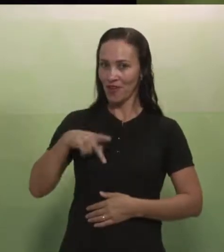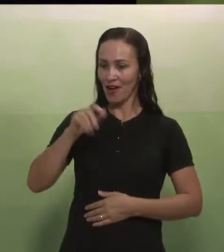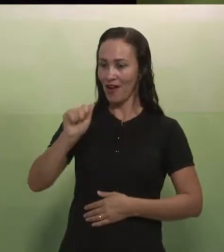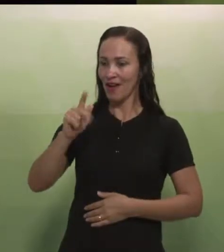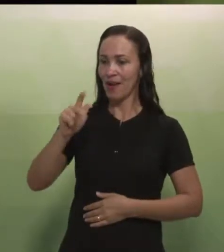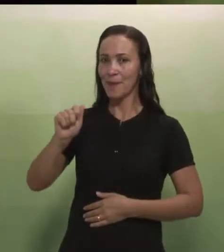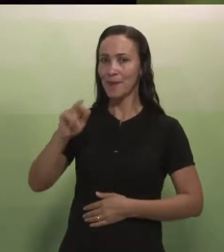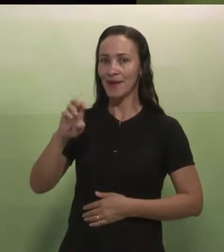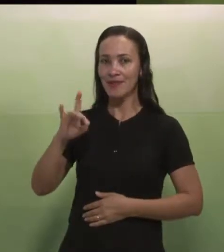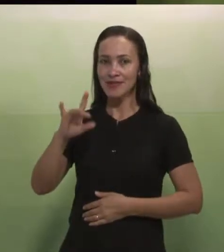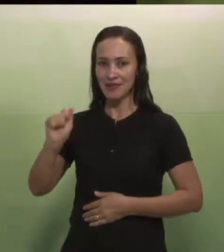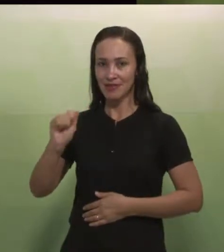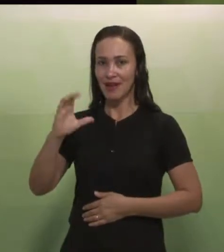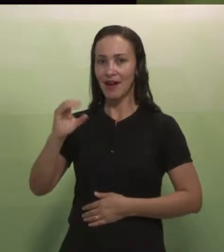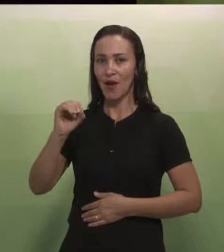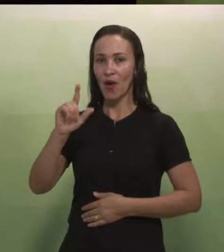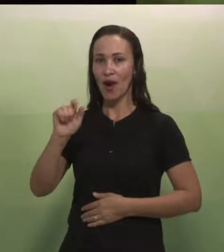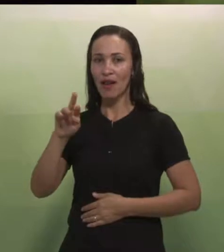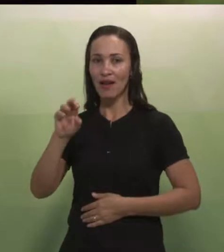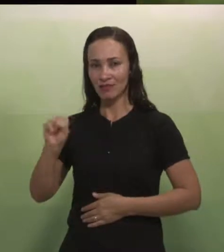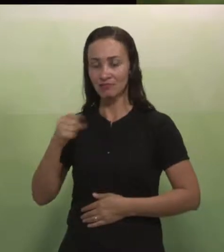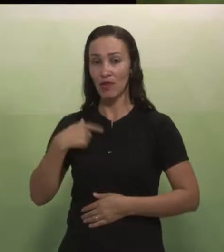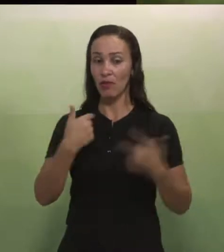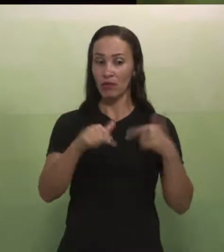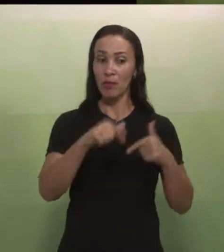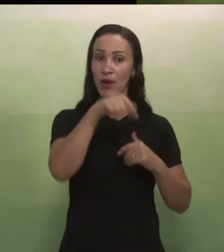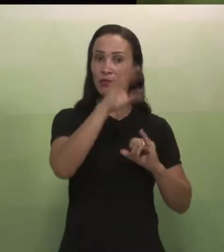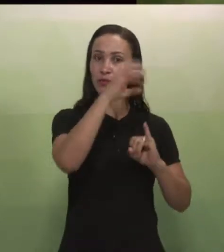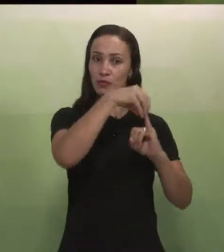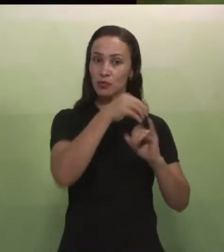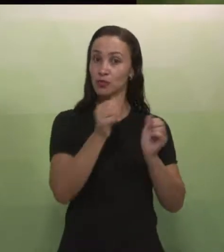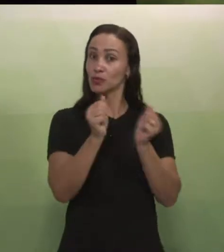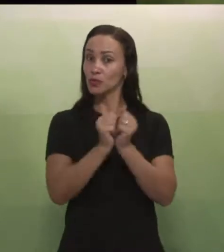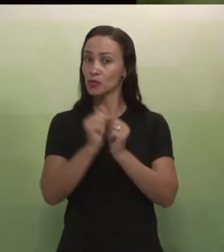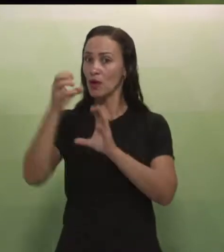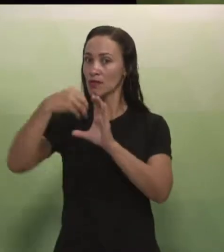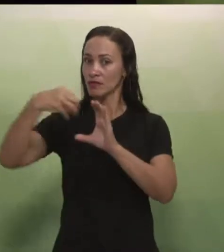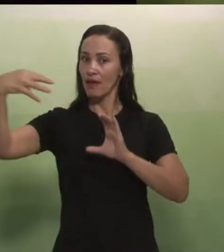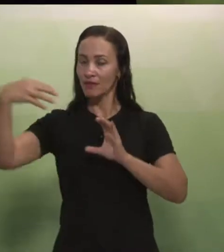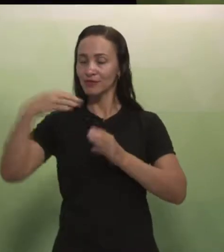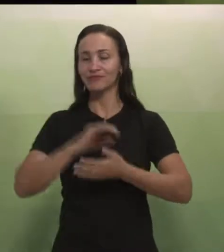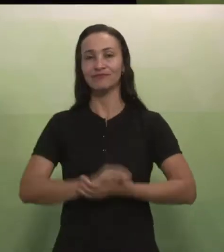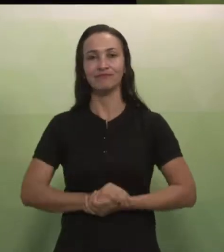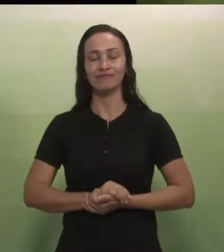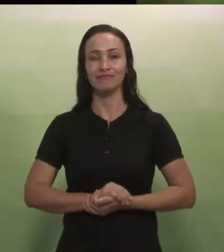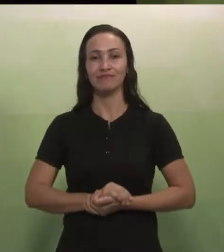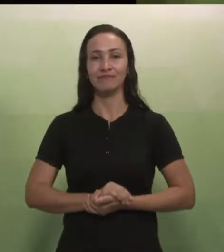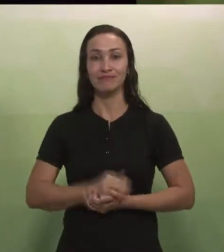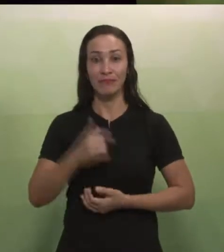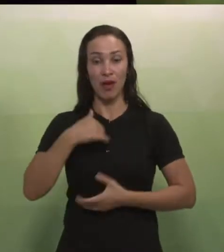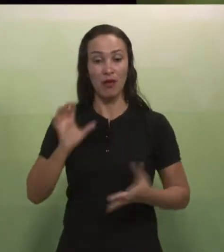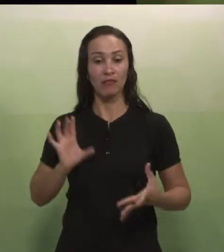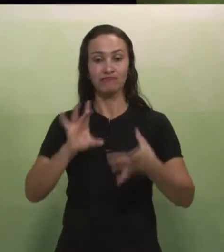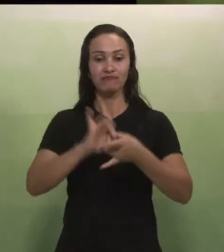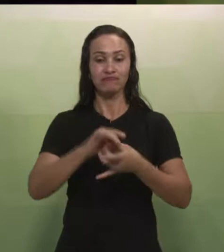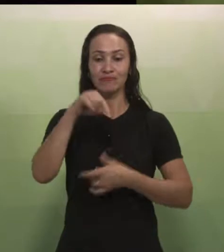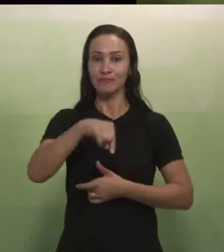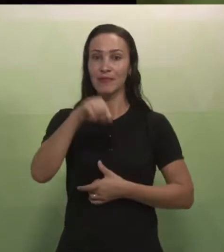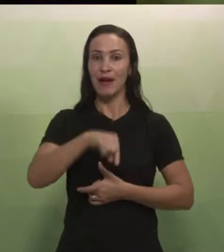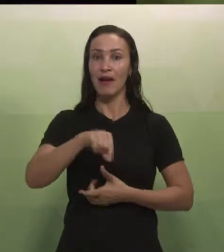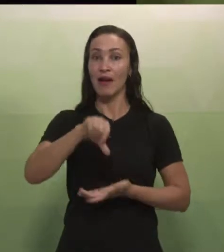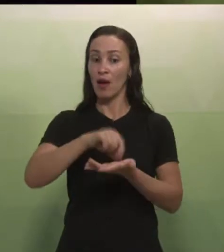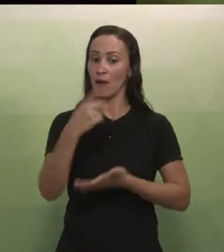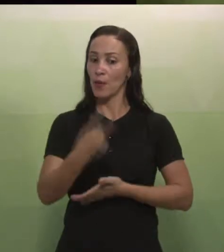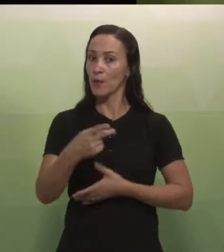Aparecida Colares, atuo no IFNMG junto ao SEAD e pertenço hoje ao Campus